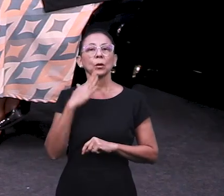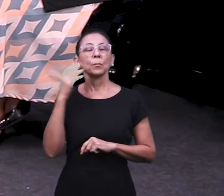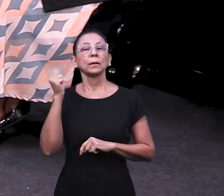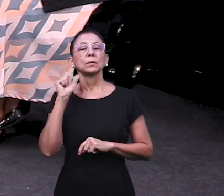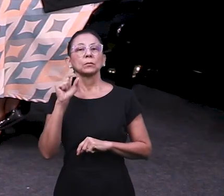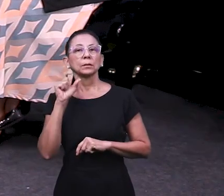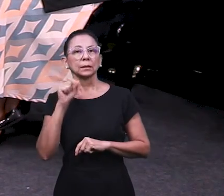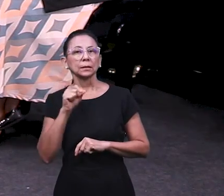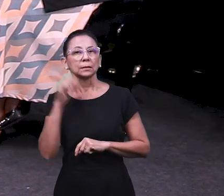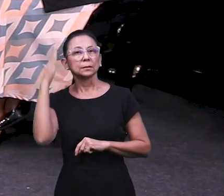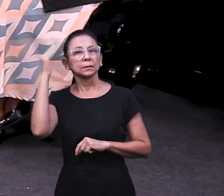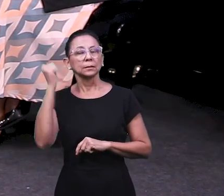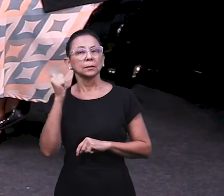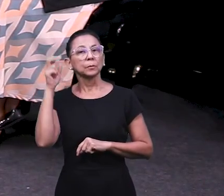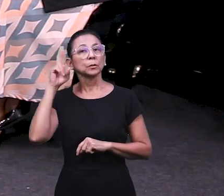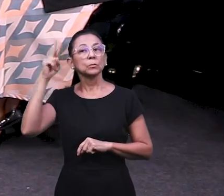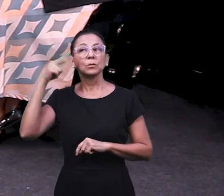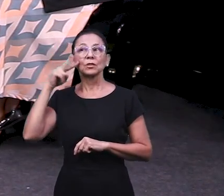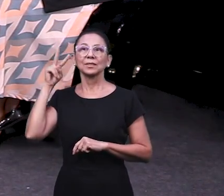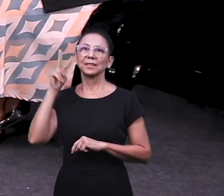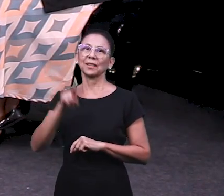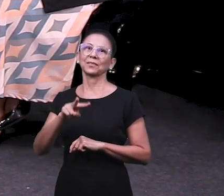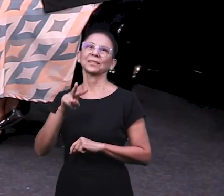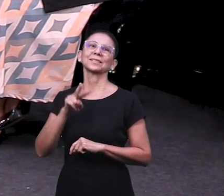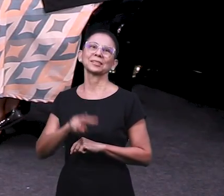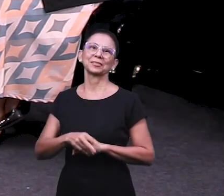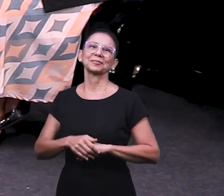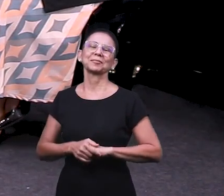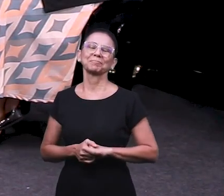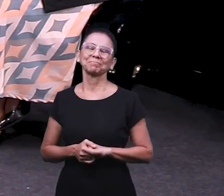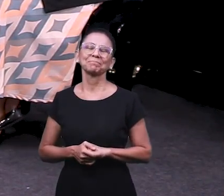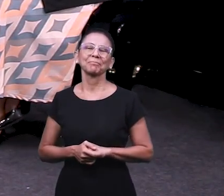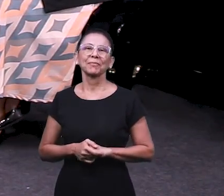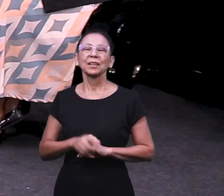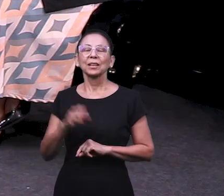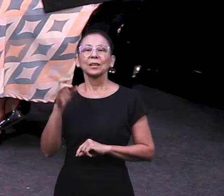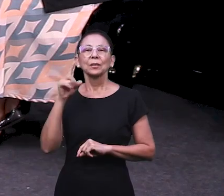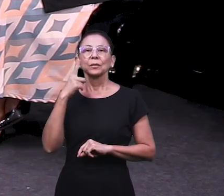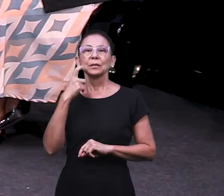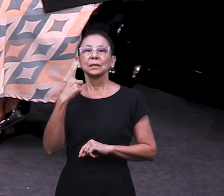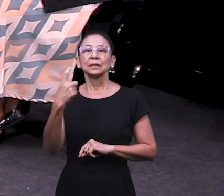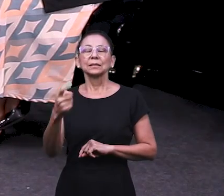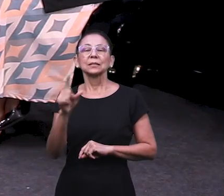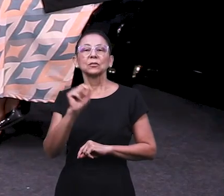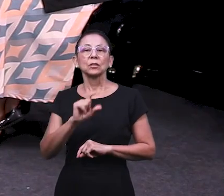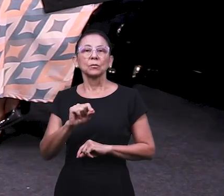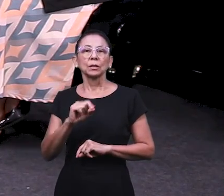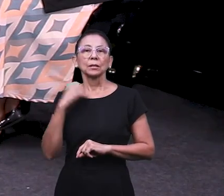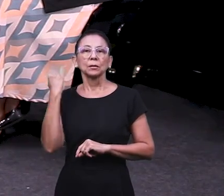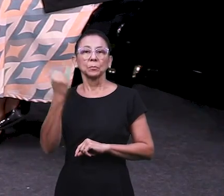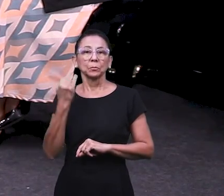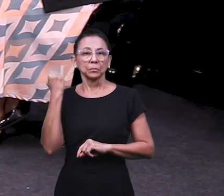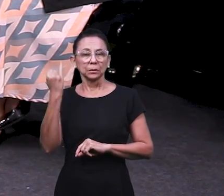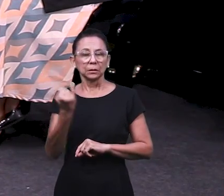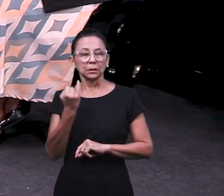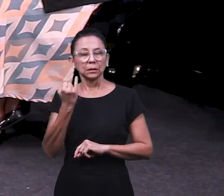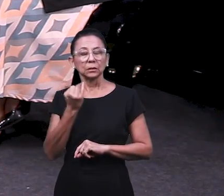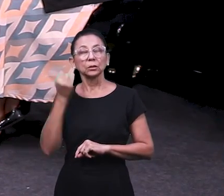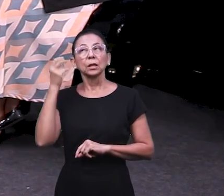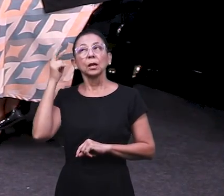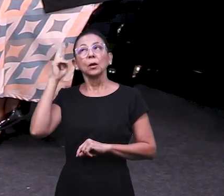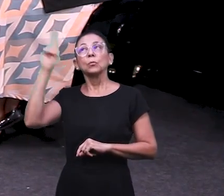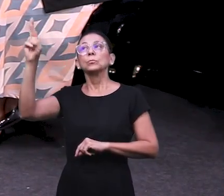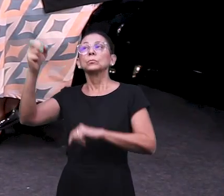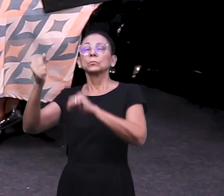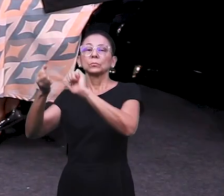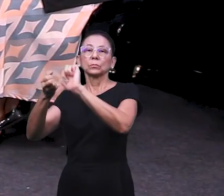ouvindo. Né? É o louvor chegar nele. Essa é a melhor experiência que a gente pode